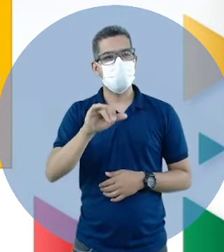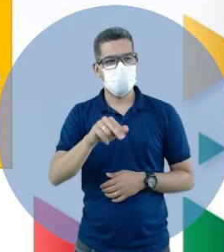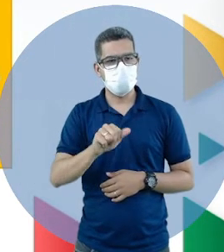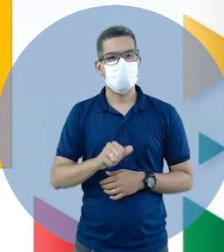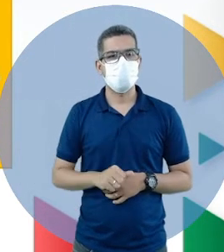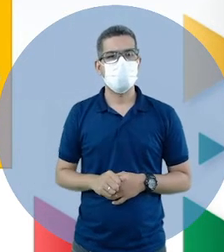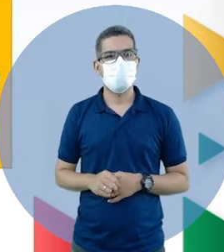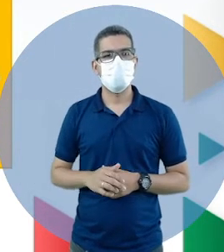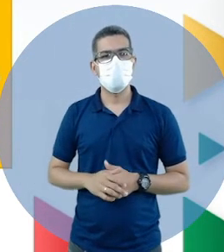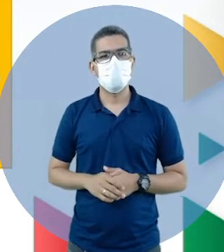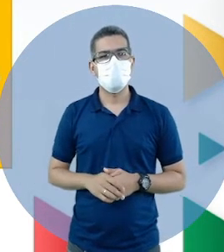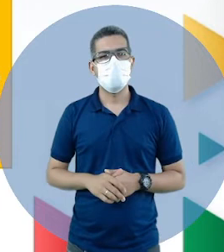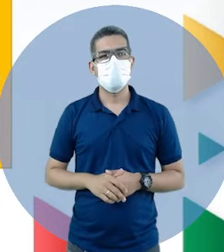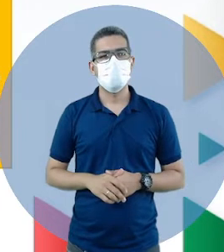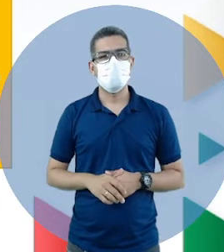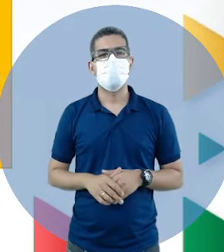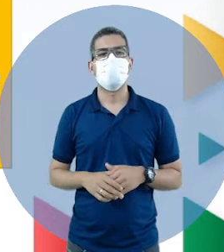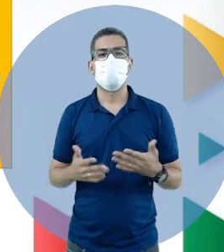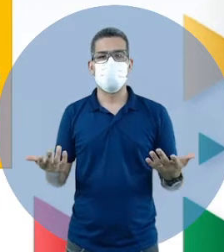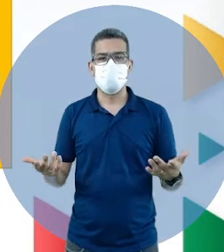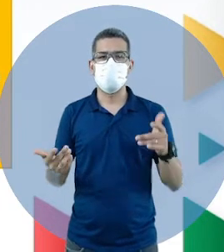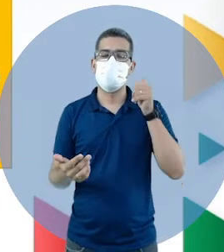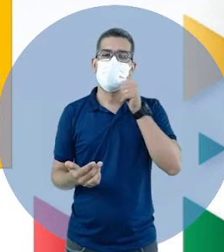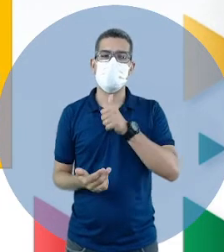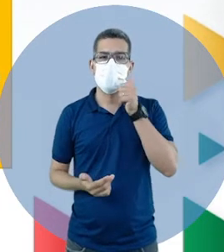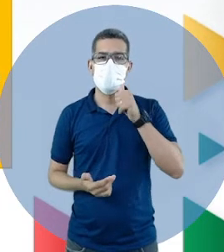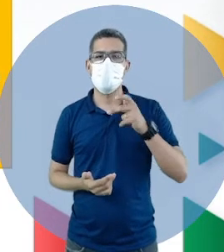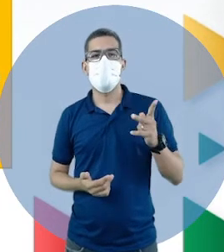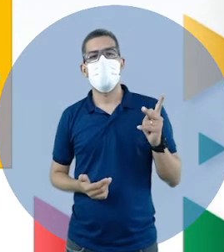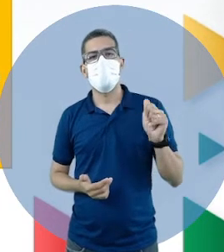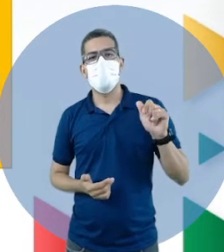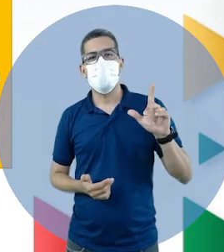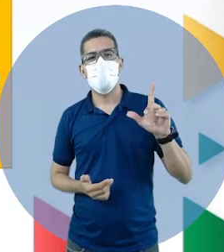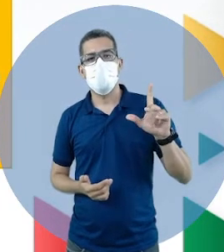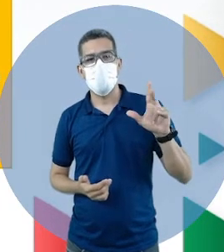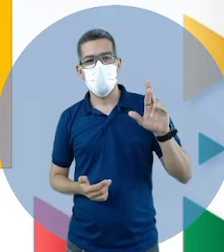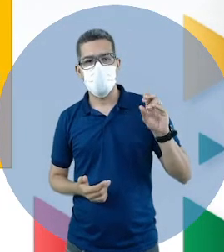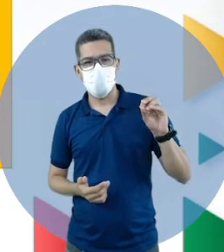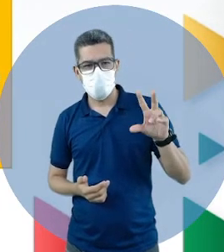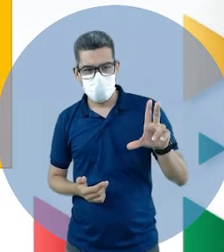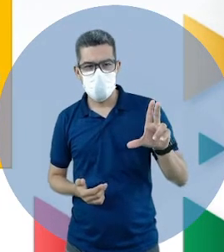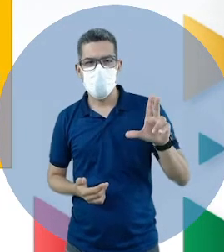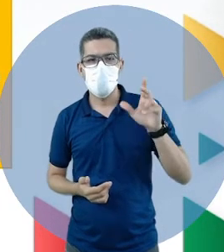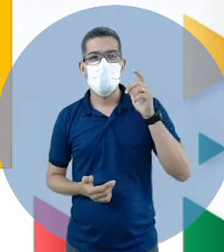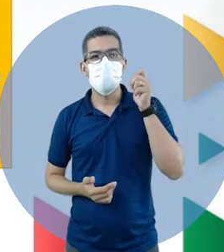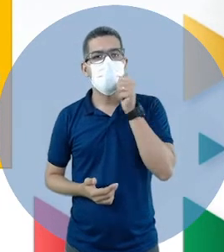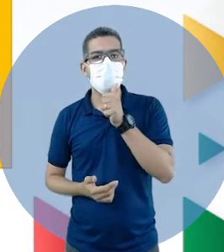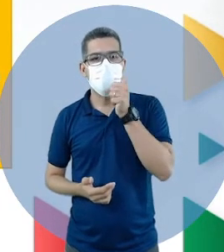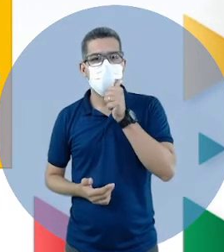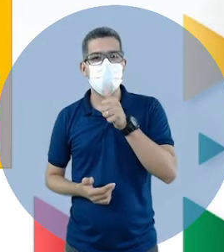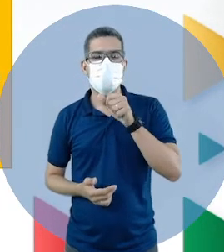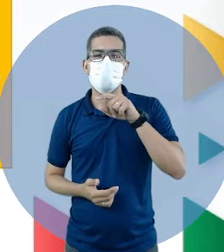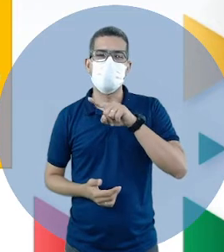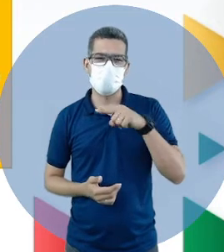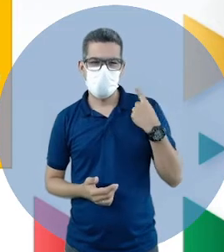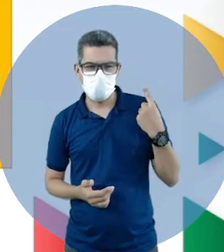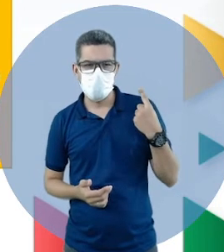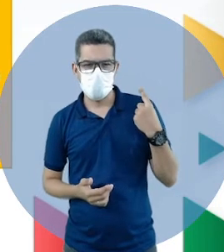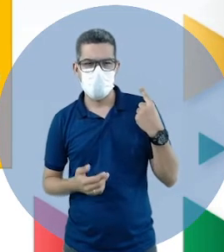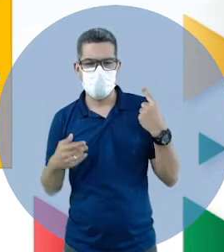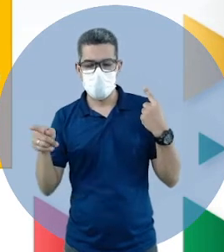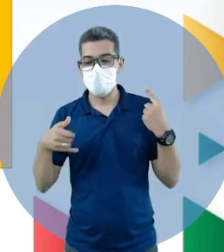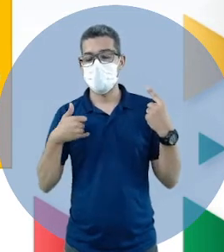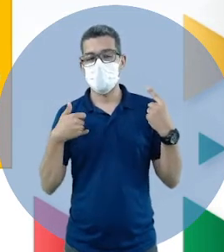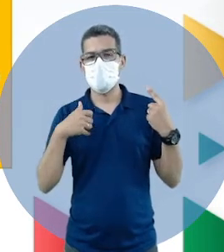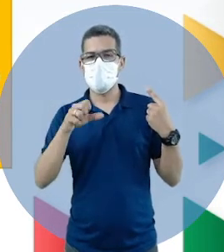de Karol Józef Wojtyła. Ficou órfão aos 8 anos e perdeu seus 2